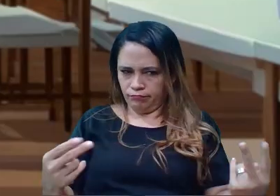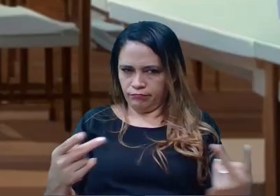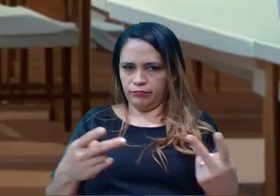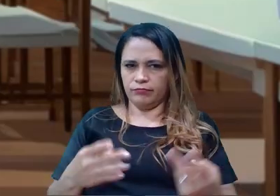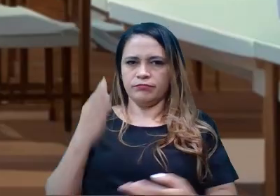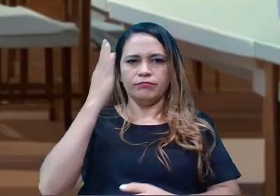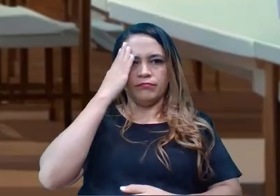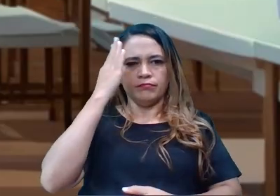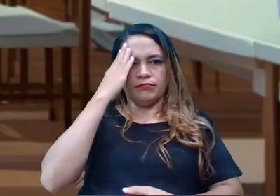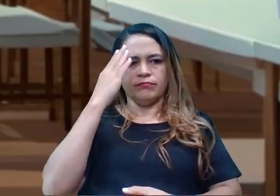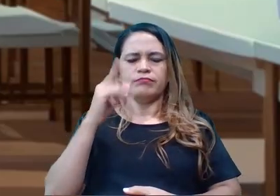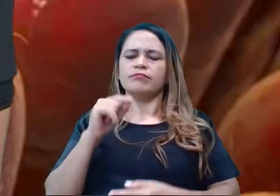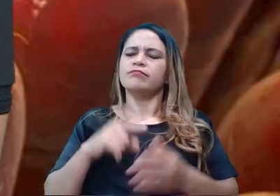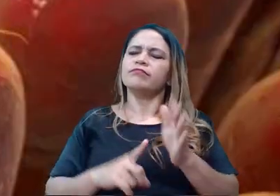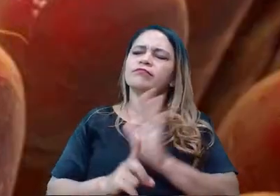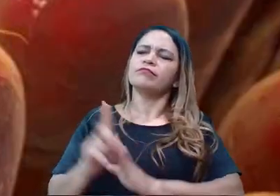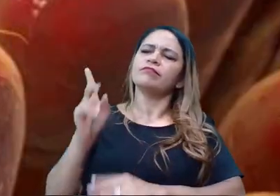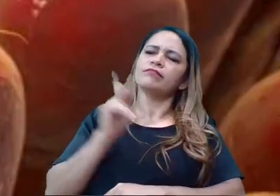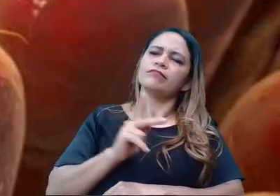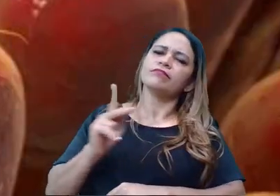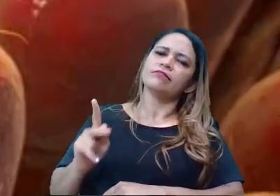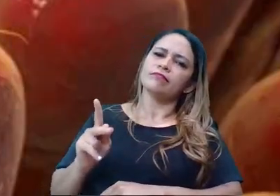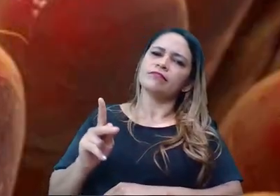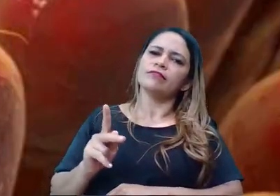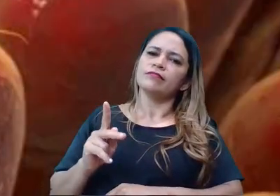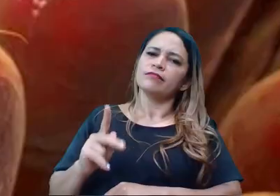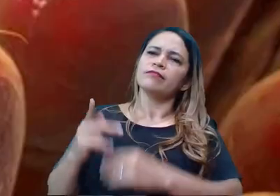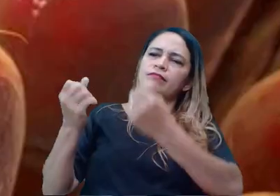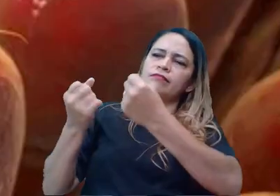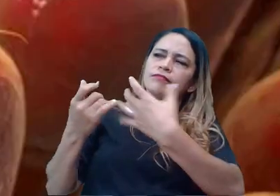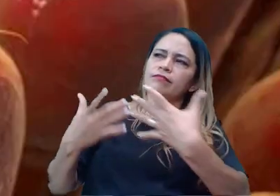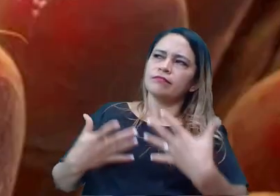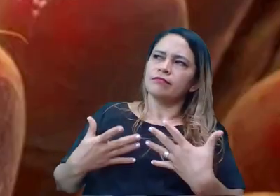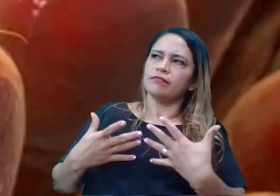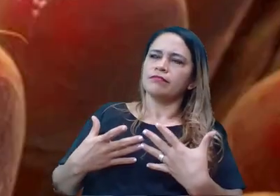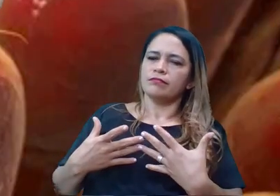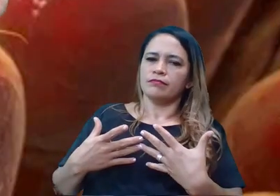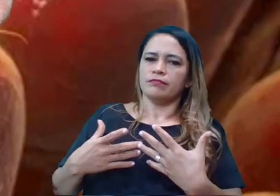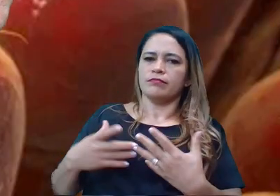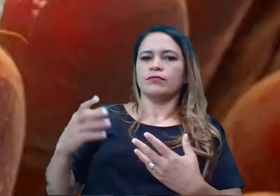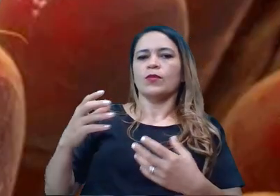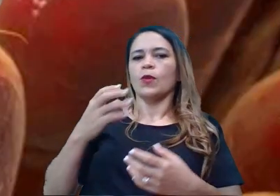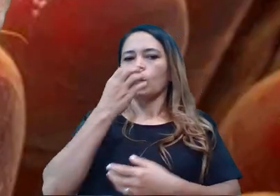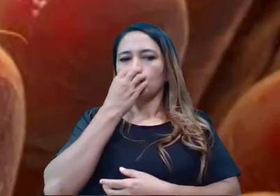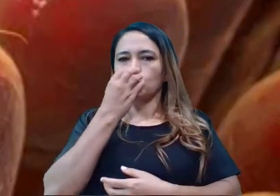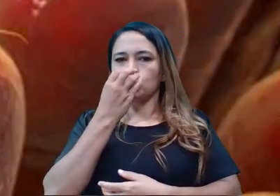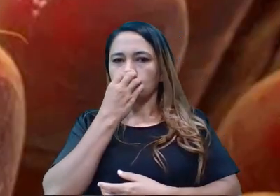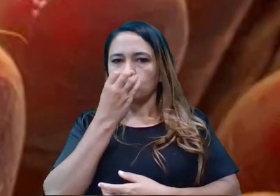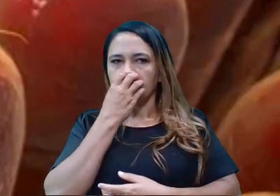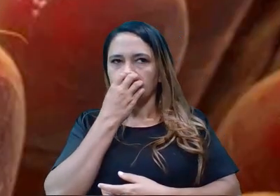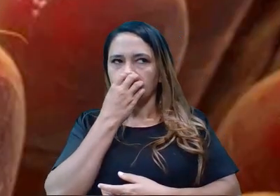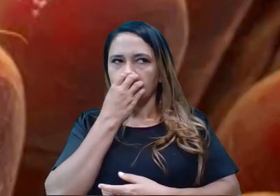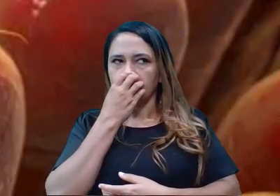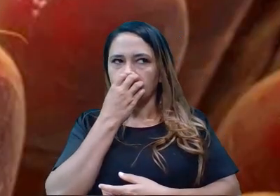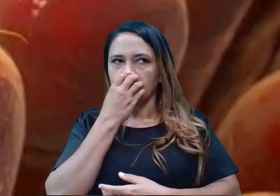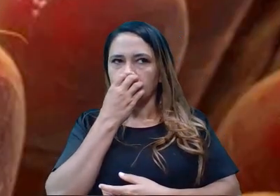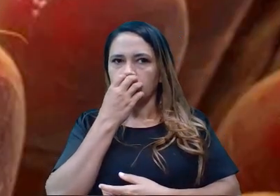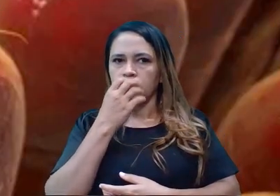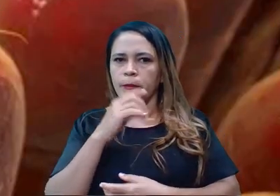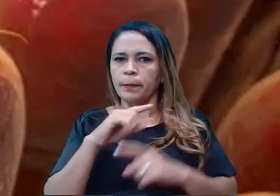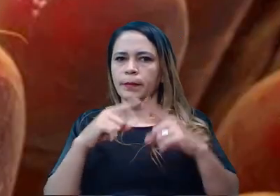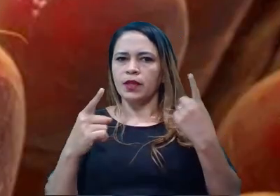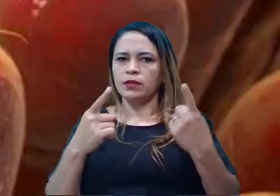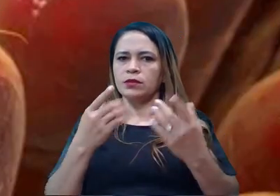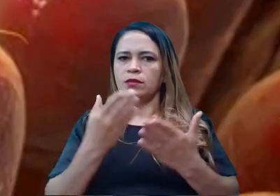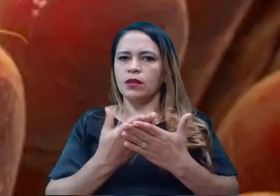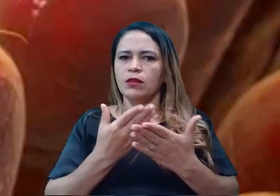sei que nessa hora você vai me perguntar uma coisa, professor, mas você explicou para a gente sobre o cachorro na leishmaniose, mas na sua aula